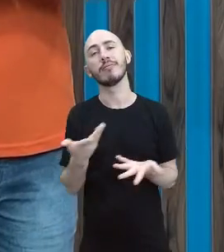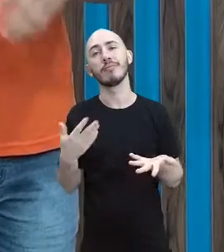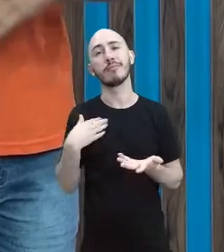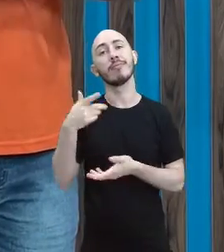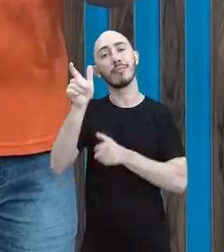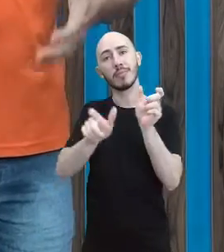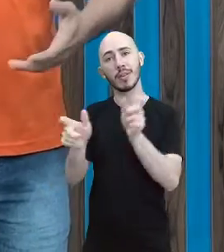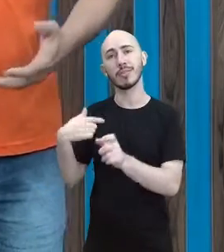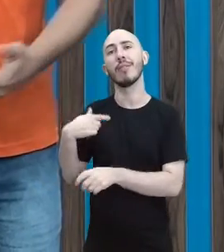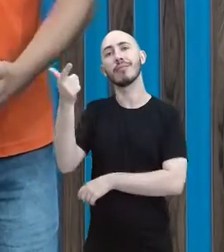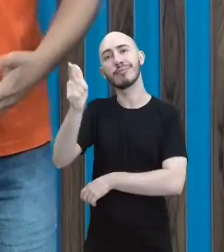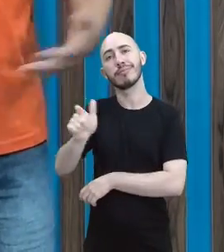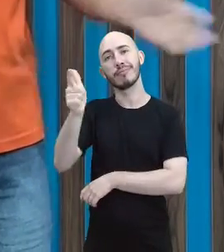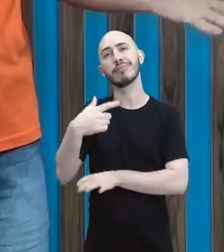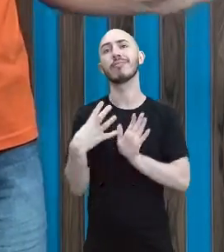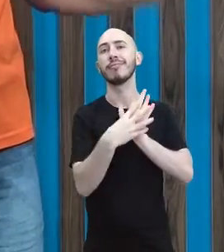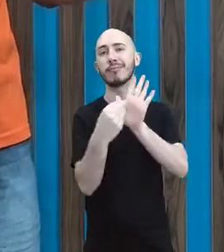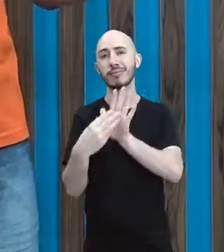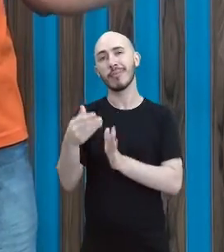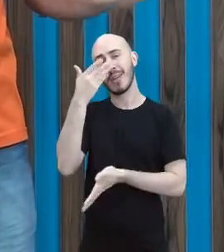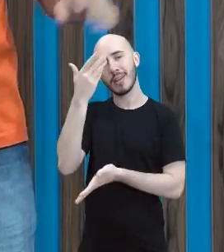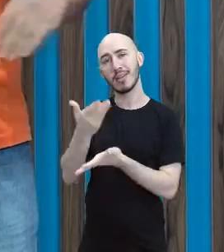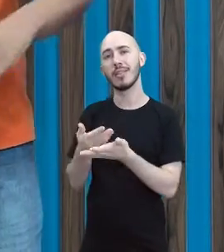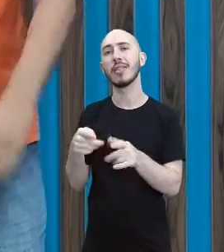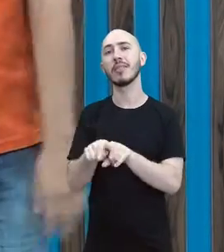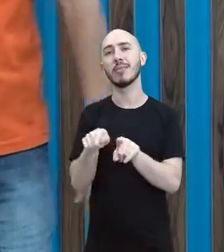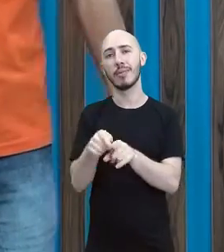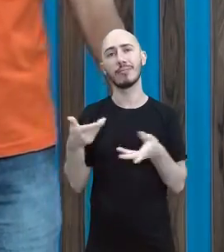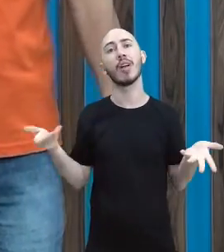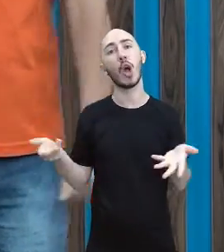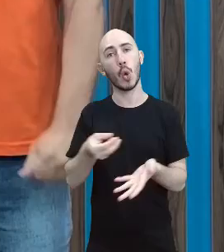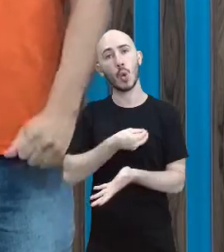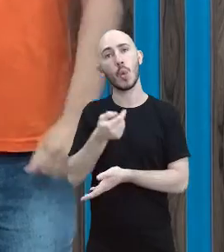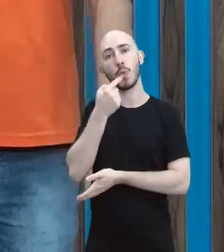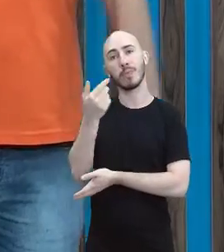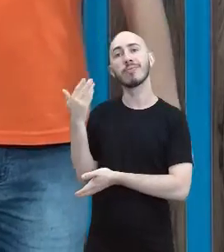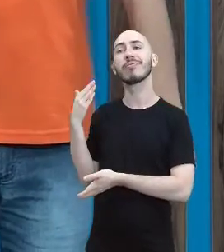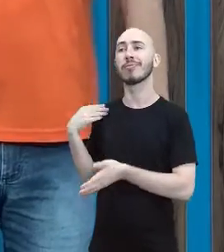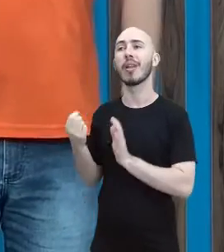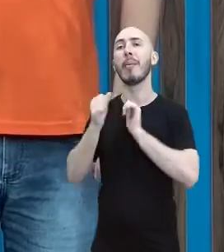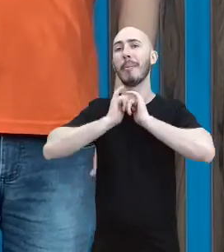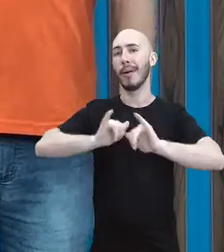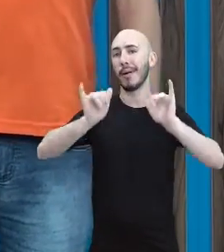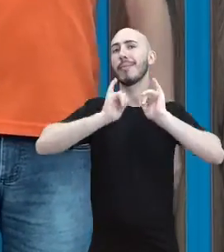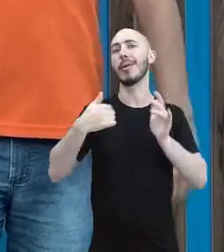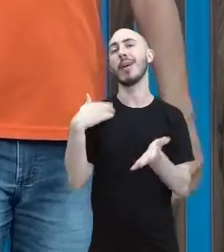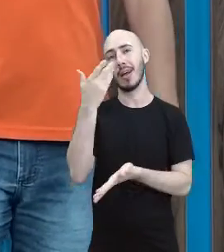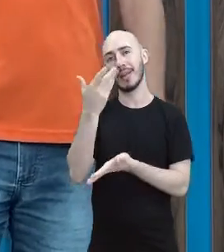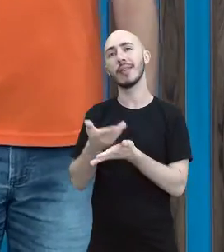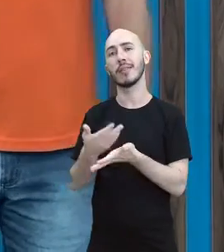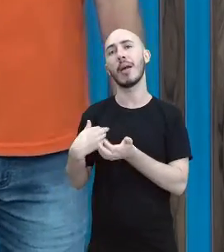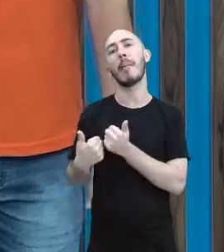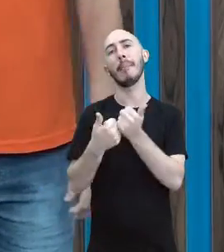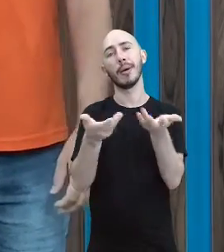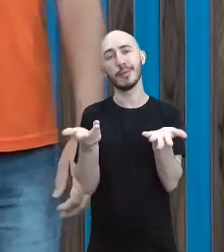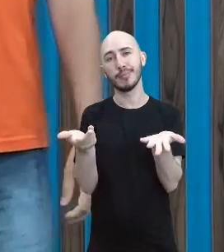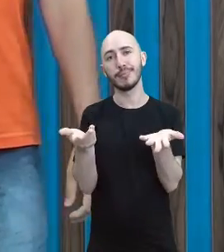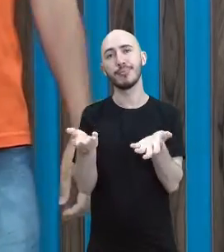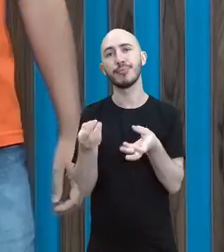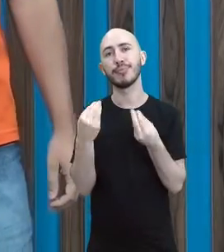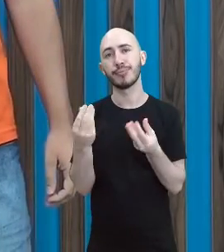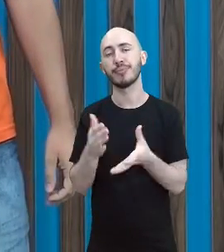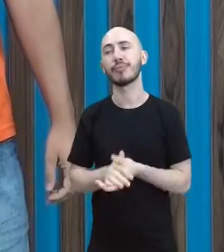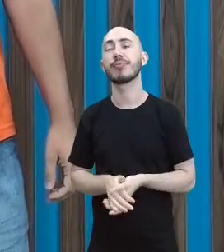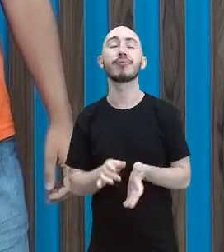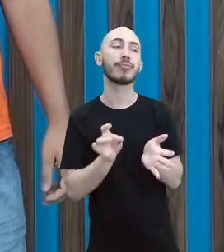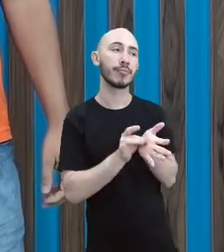melhor para a gente não cair naquelas baboseiras que a galera tem falado aí ultimamente, né, professor Luciano? Verdade. Então, assim, ó, nós vamos estudar os principais aspectos